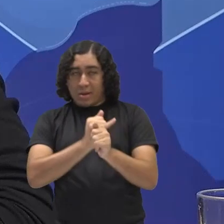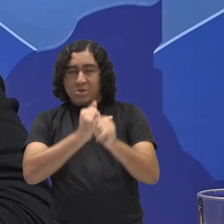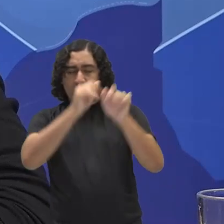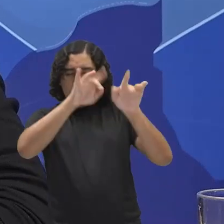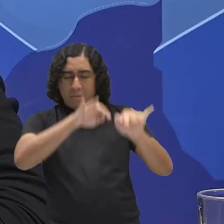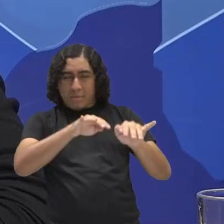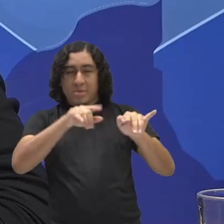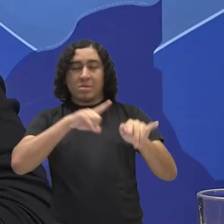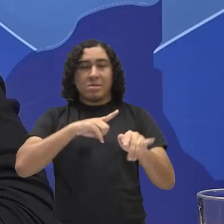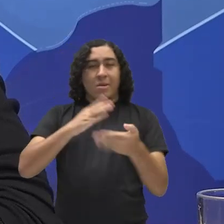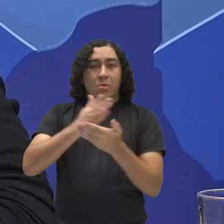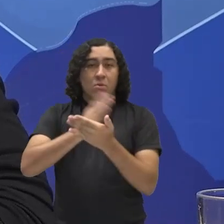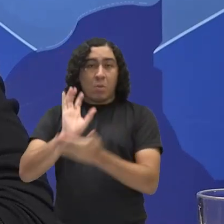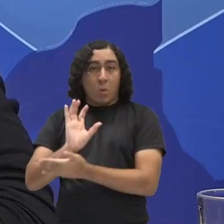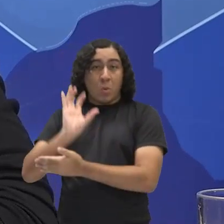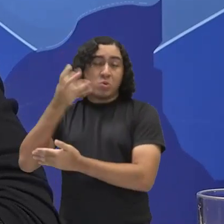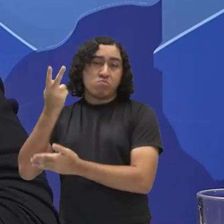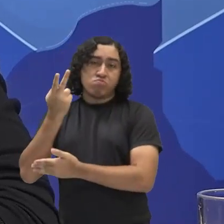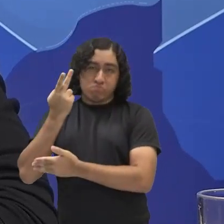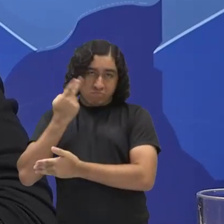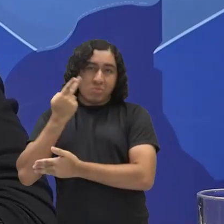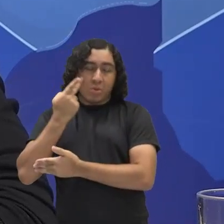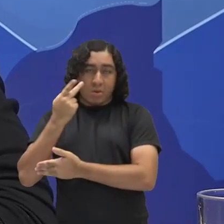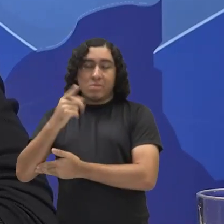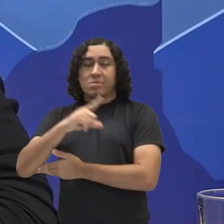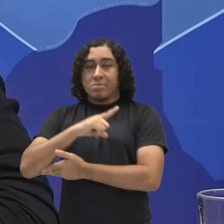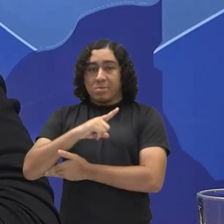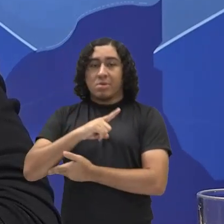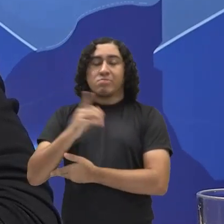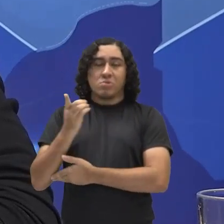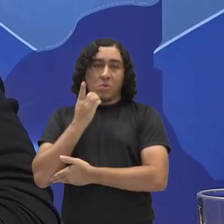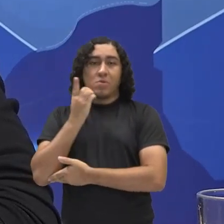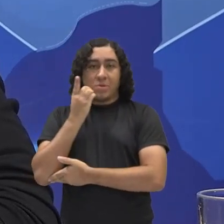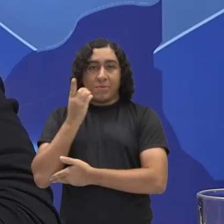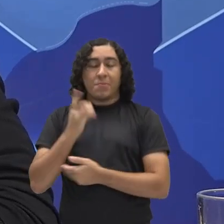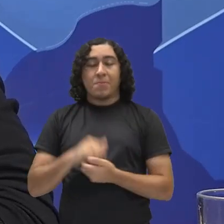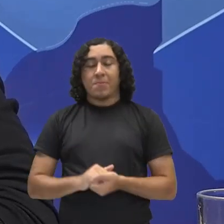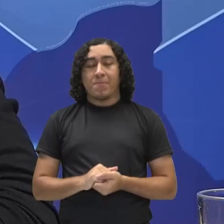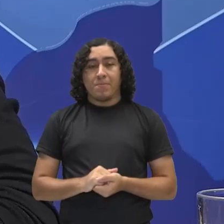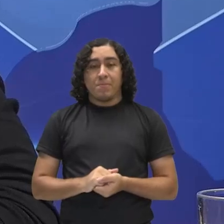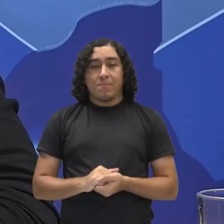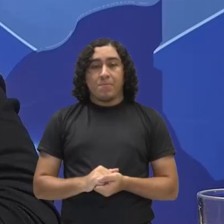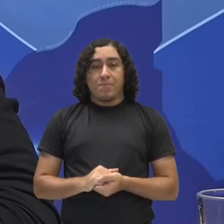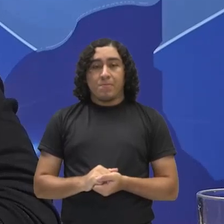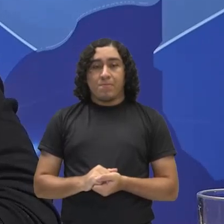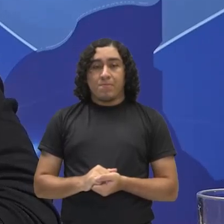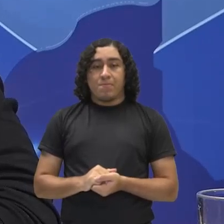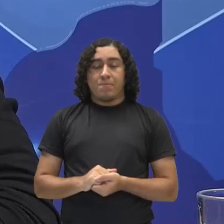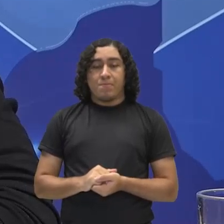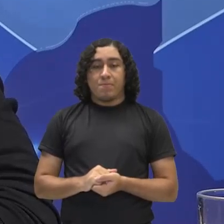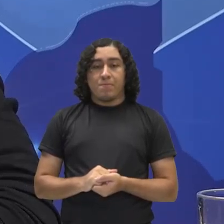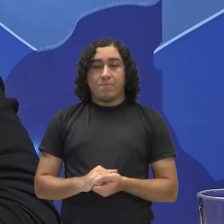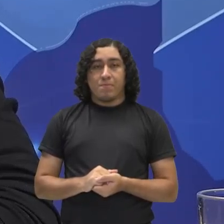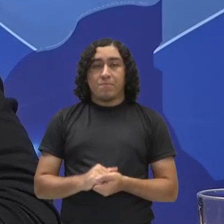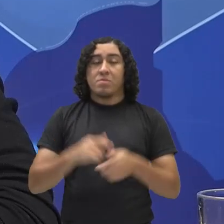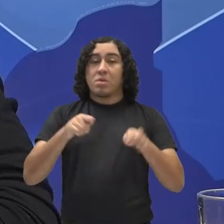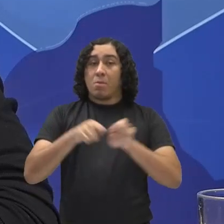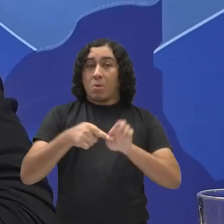listar algumas das ocorrências mais comuns que a gente atende ali diariamente. A gente vai também listar para os senhores